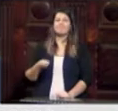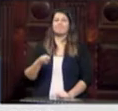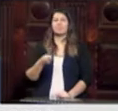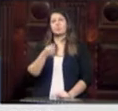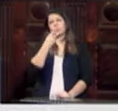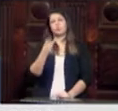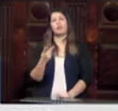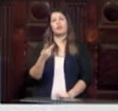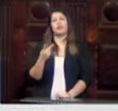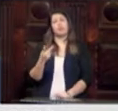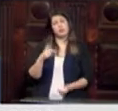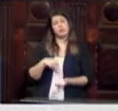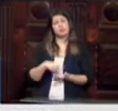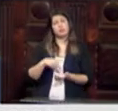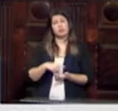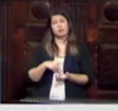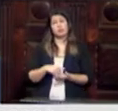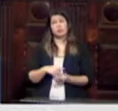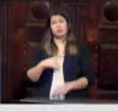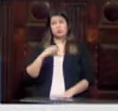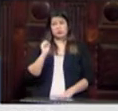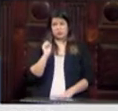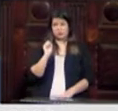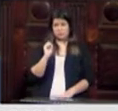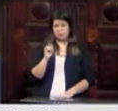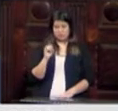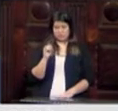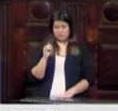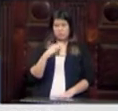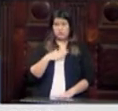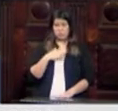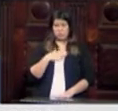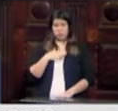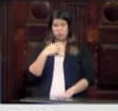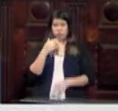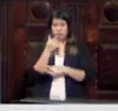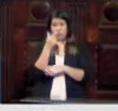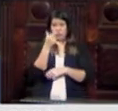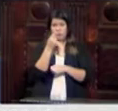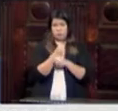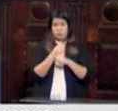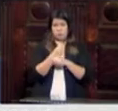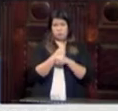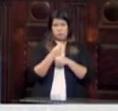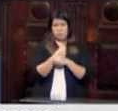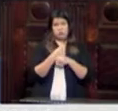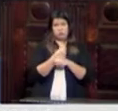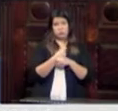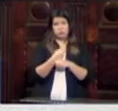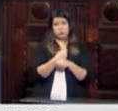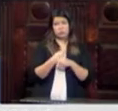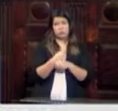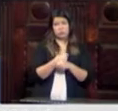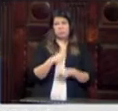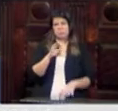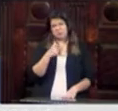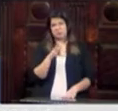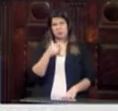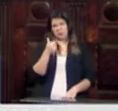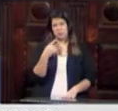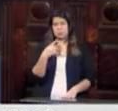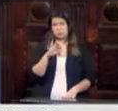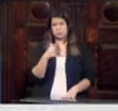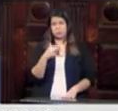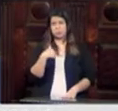e é verdade, se eu estou aqui com 12 anos, pelo menos, já passou 14